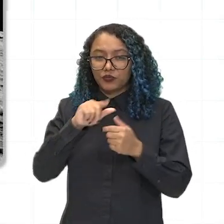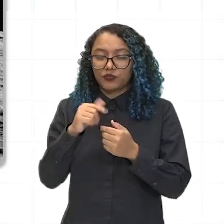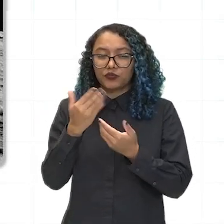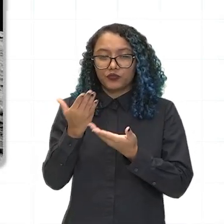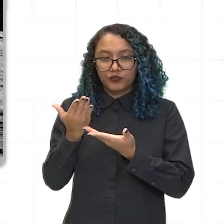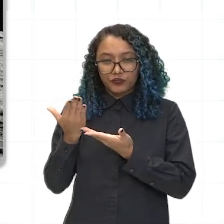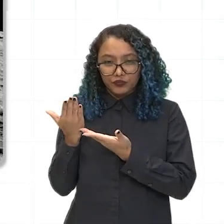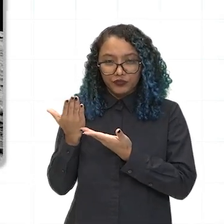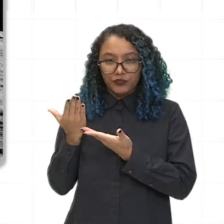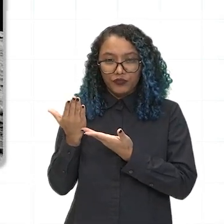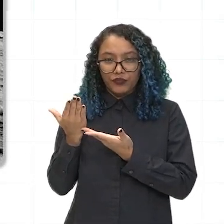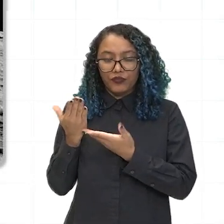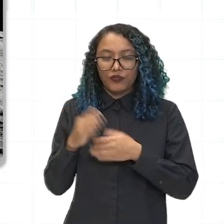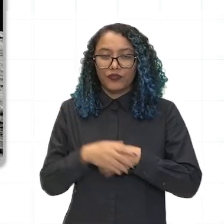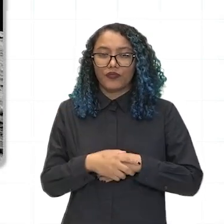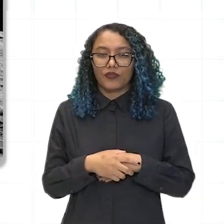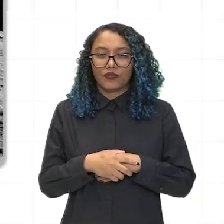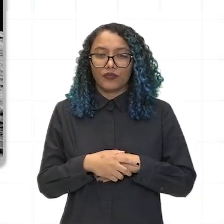fundo, né? E